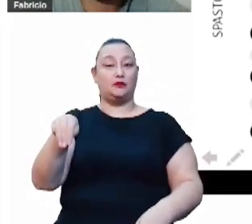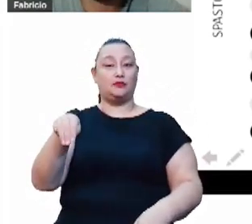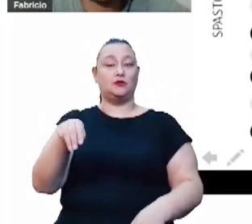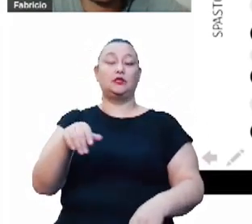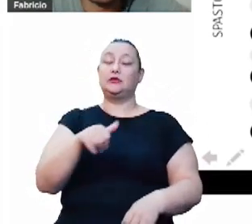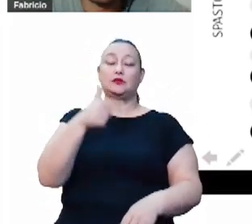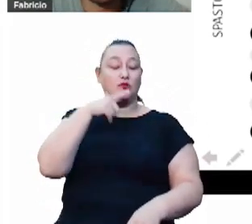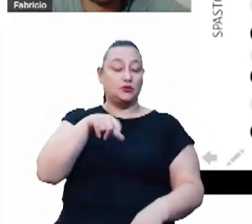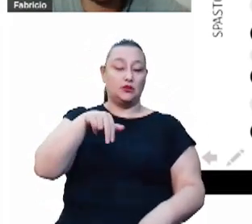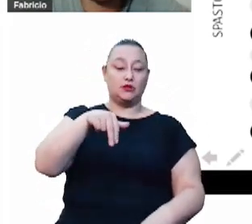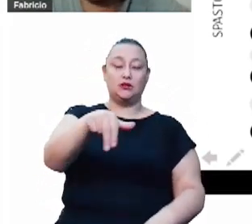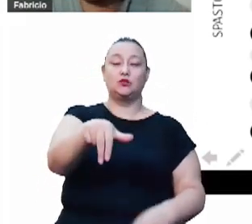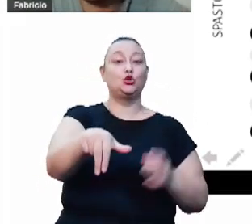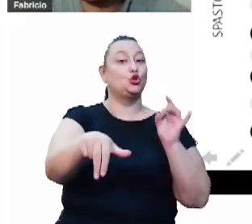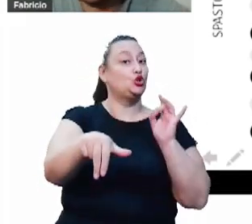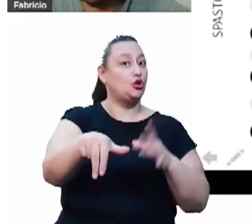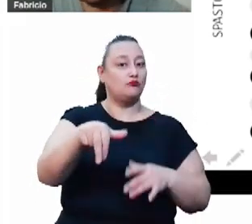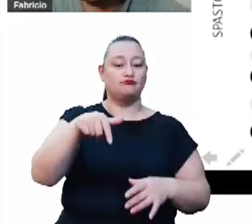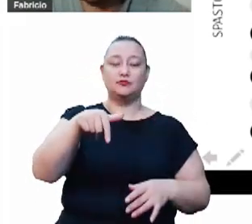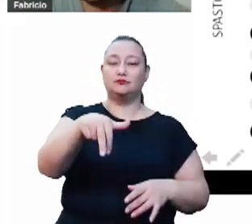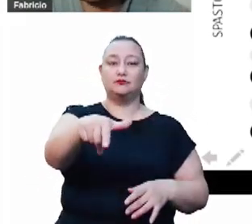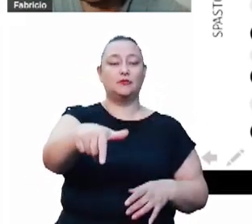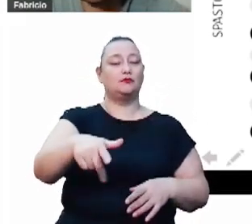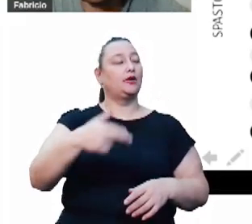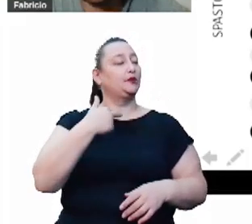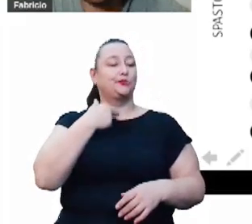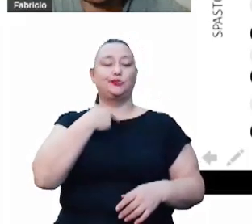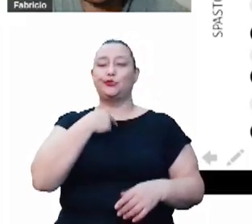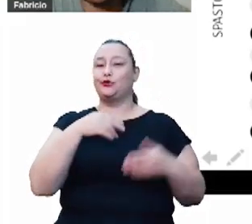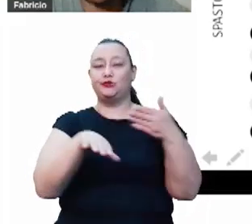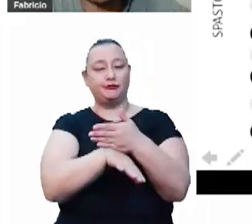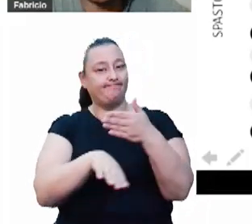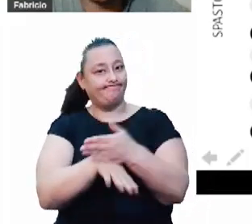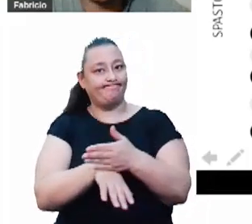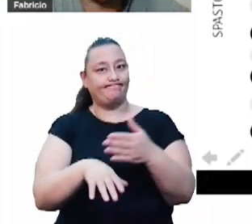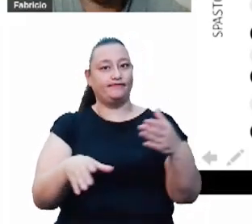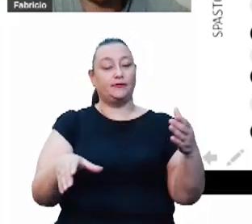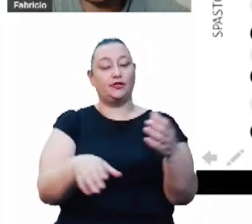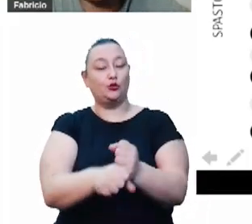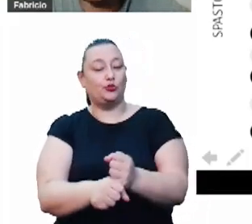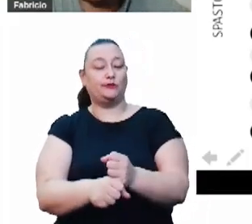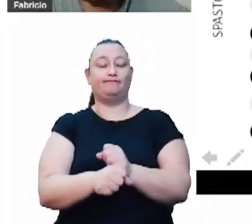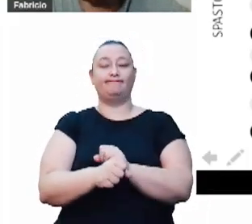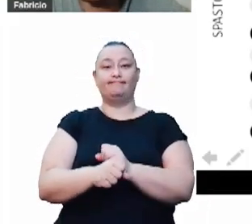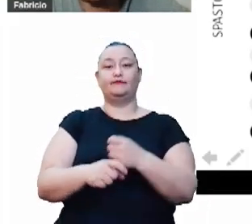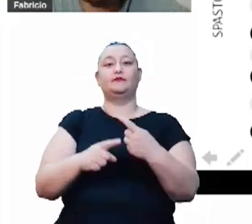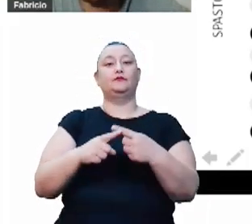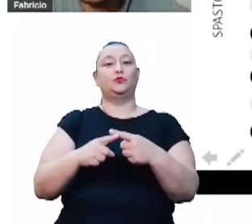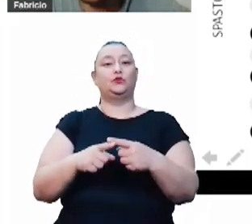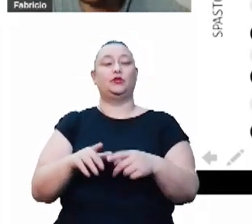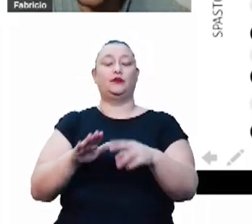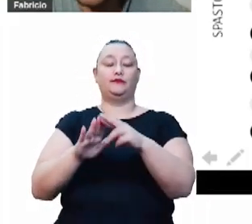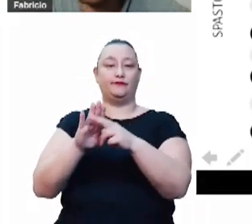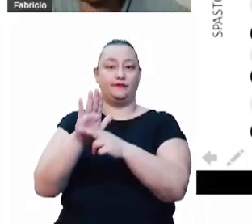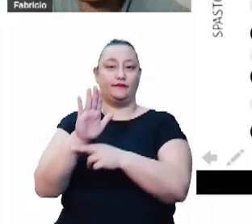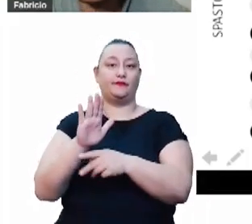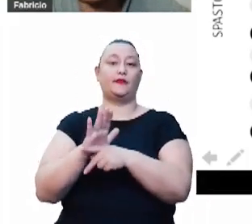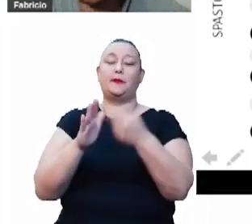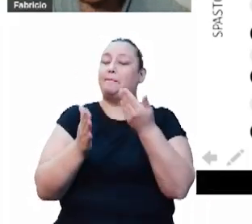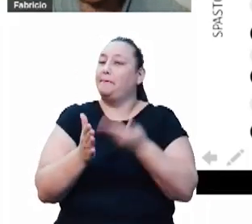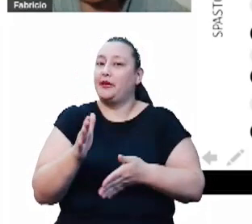ela poderia entrar, mas além disso, ela não poderia se incluir nesses critérios, que é a ataxia, é uma perda